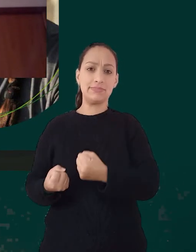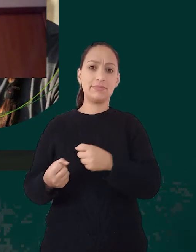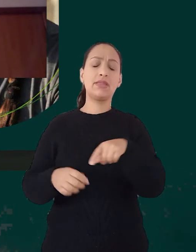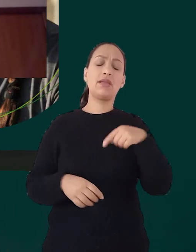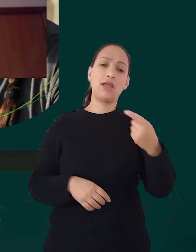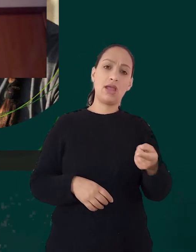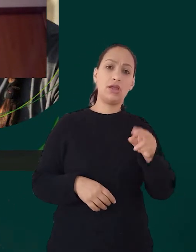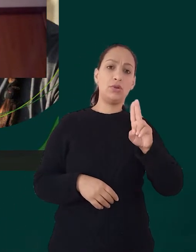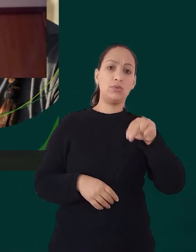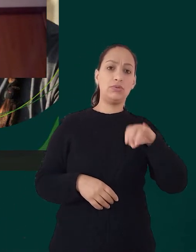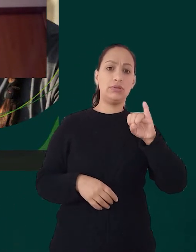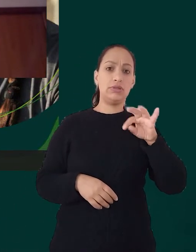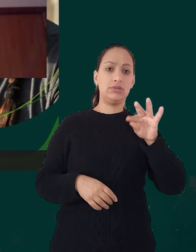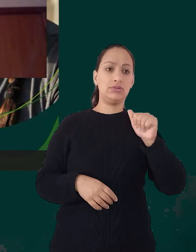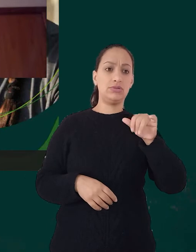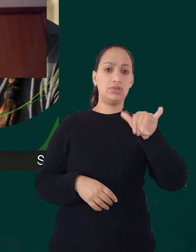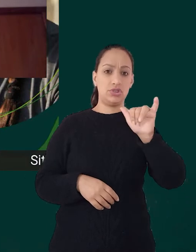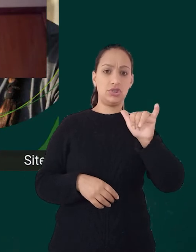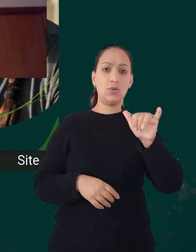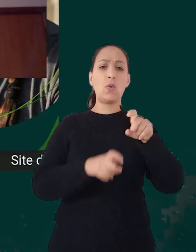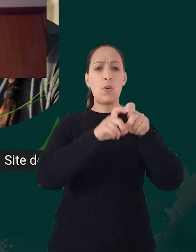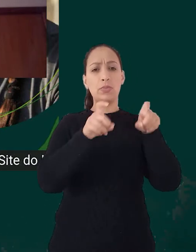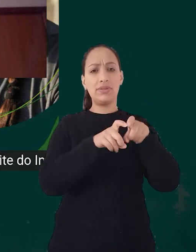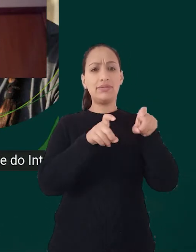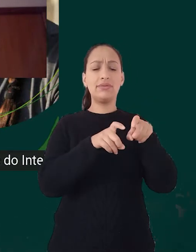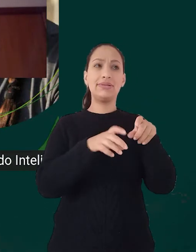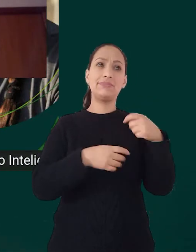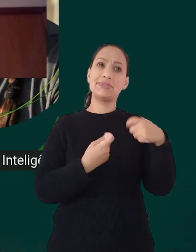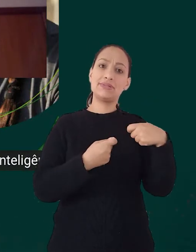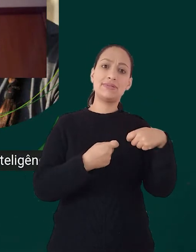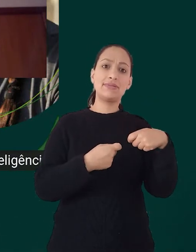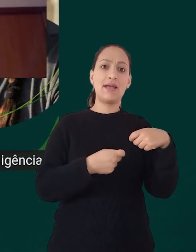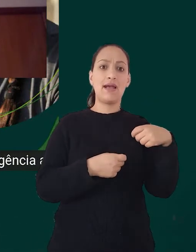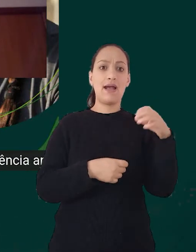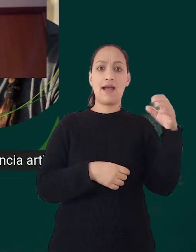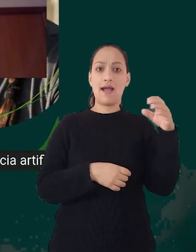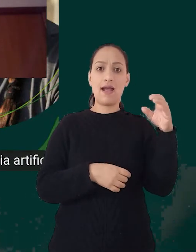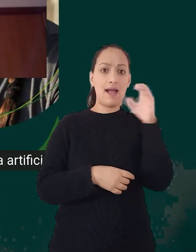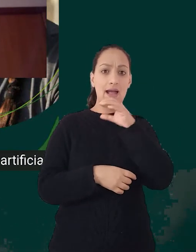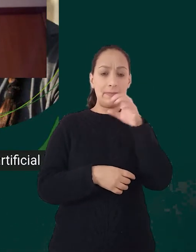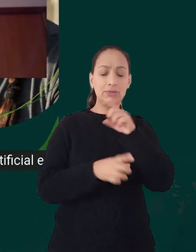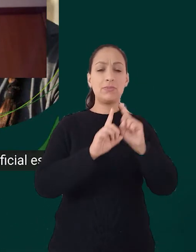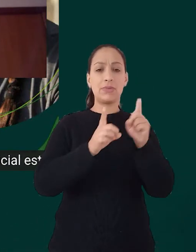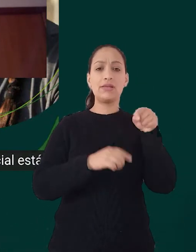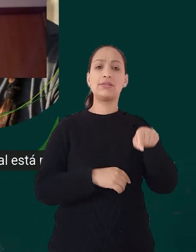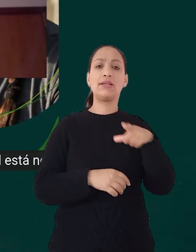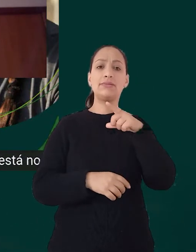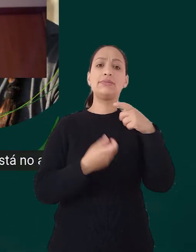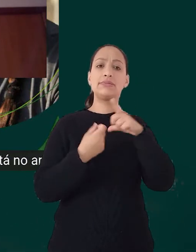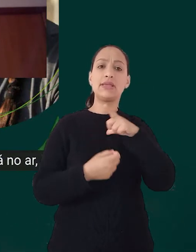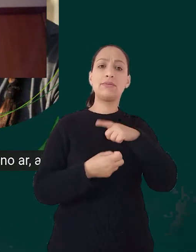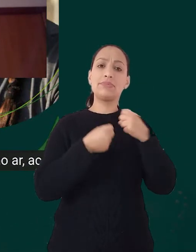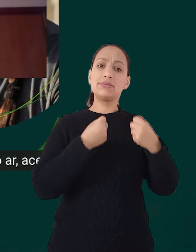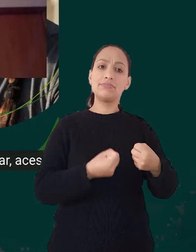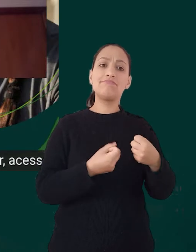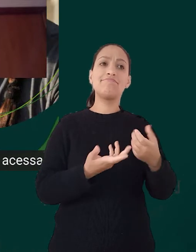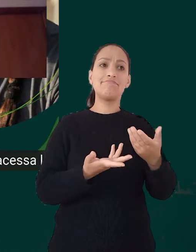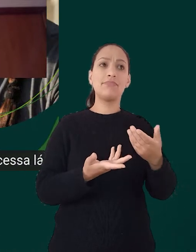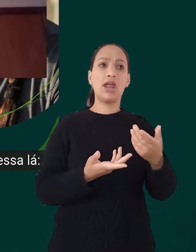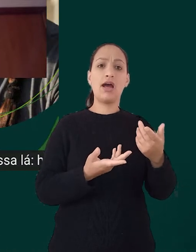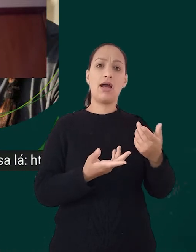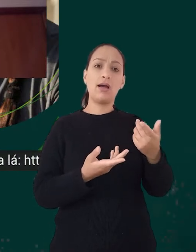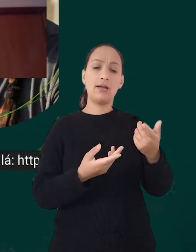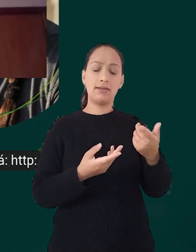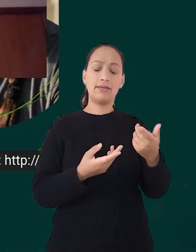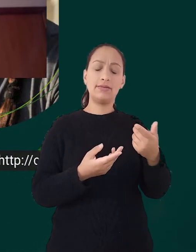pode trabalhar com um computador não tão rápido, mas sim, ela também tem muita robustez para tu conseguir desenvolver, mas tu consegue trabalhar dela